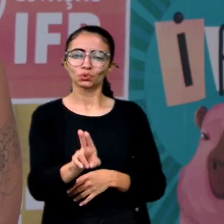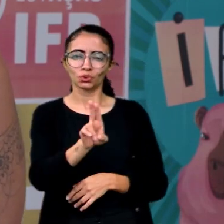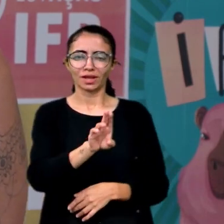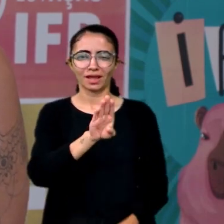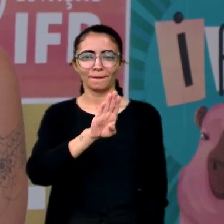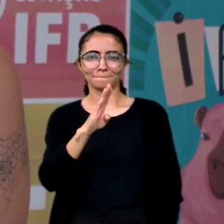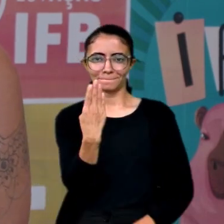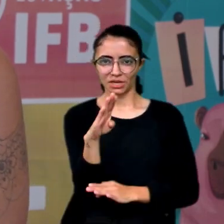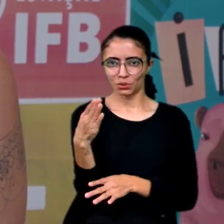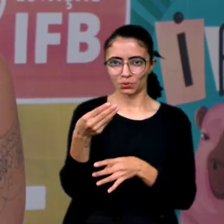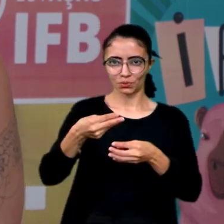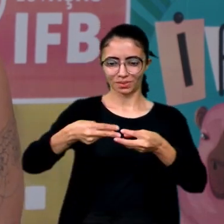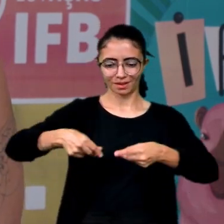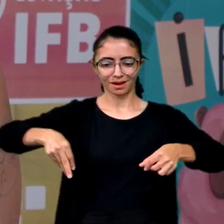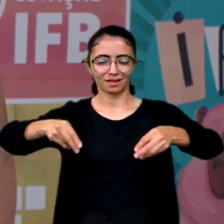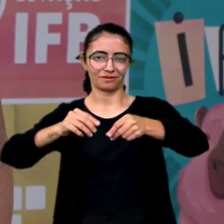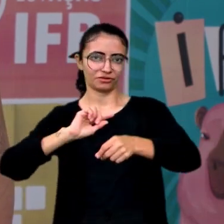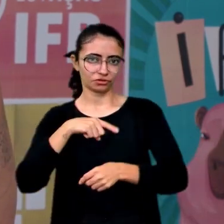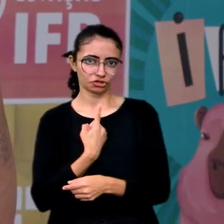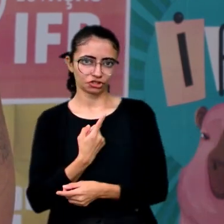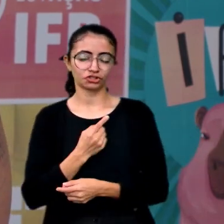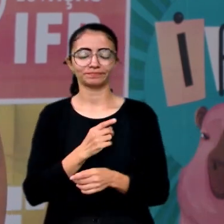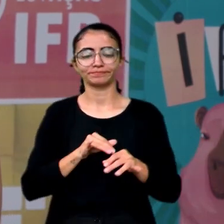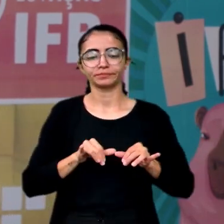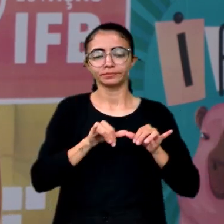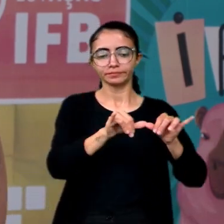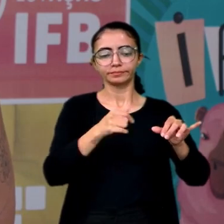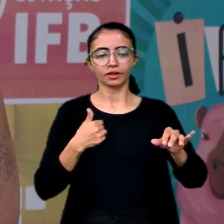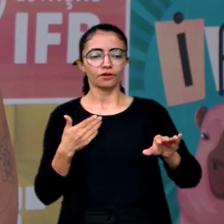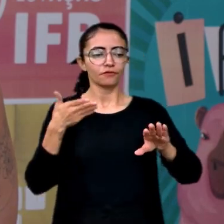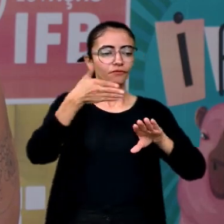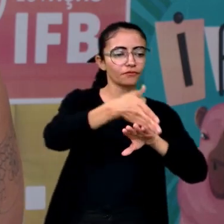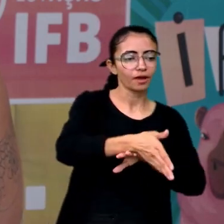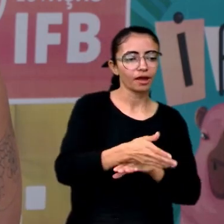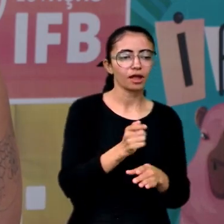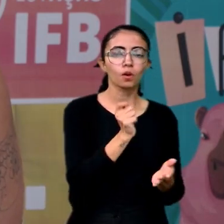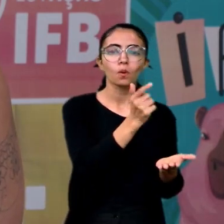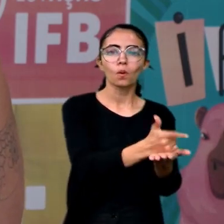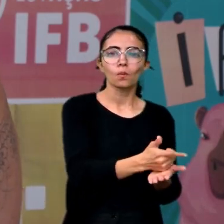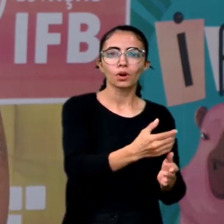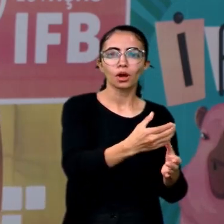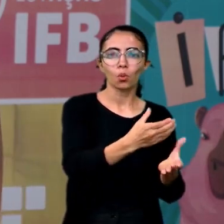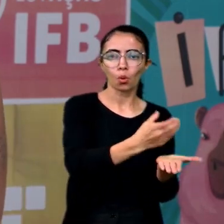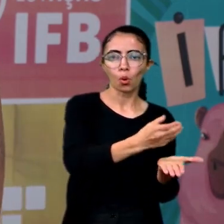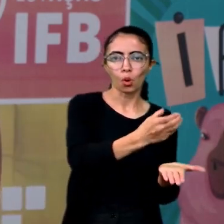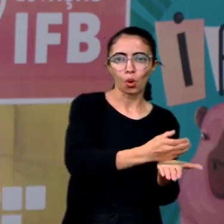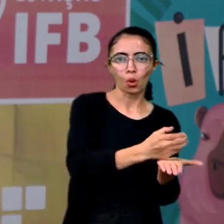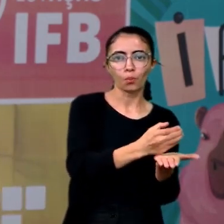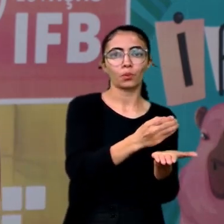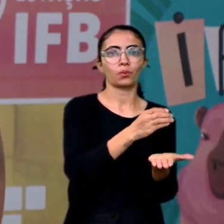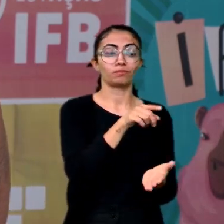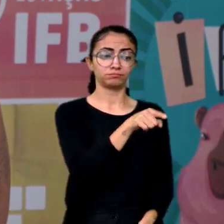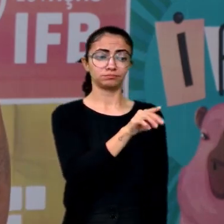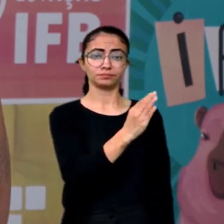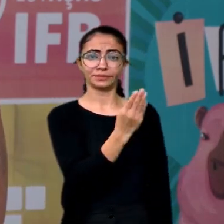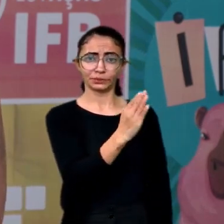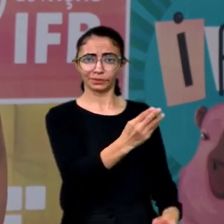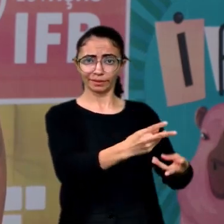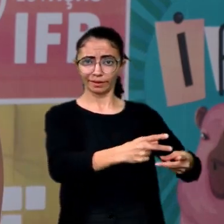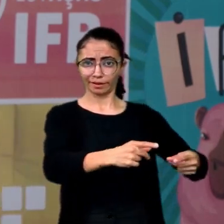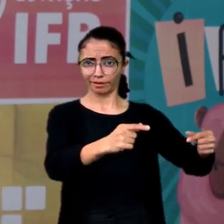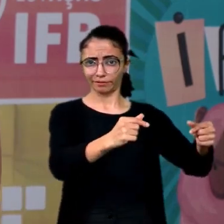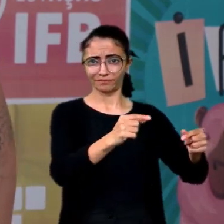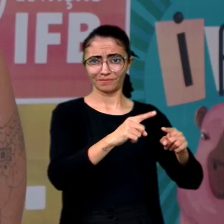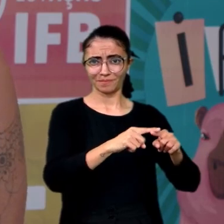copo descartável que está escrito biodegradável, mas aquilo não é biodegradável. Ele é muito pior do que o plástico tradicional. Por